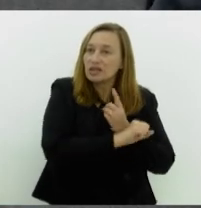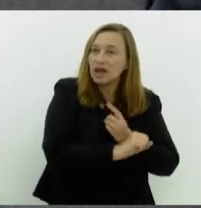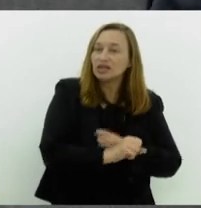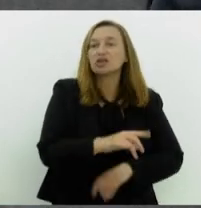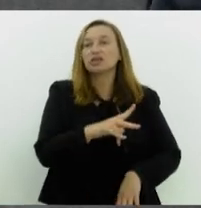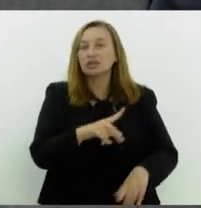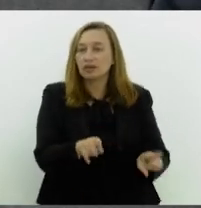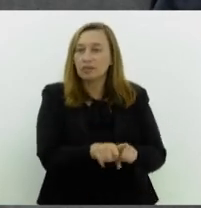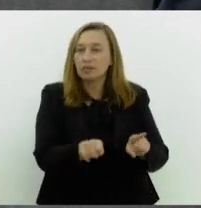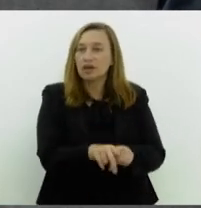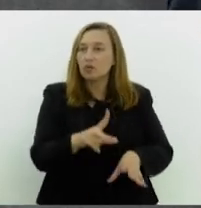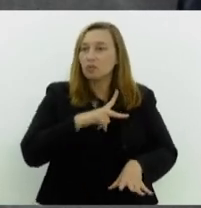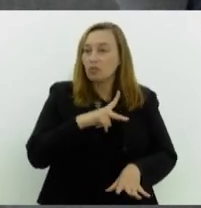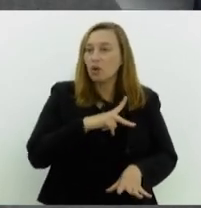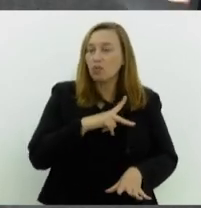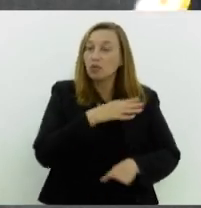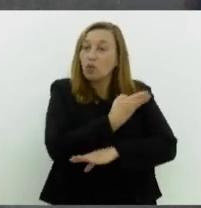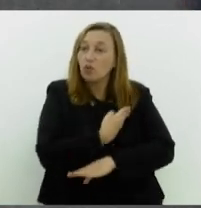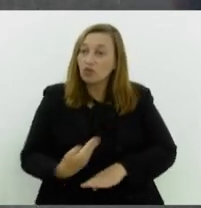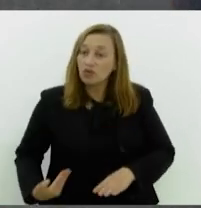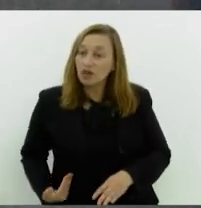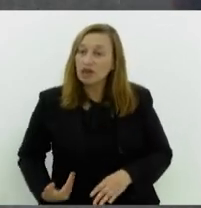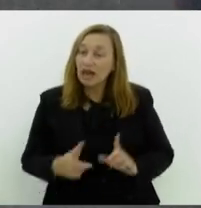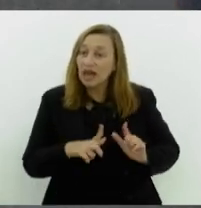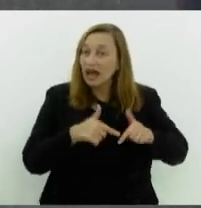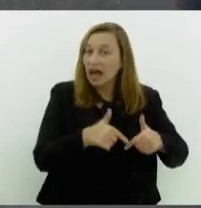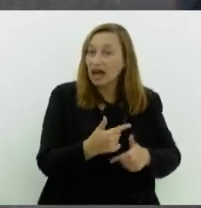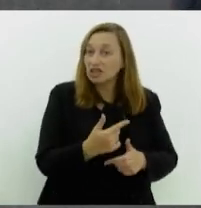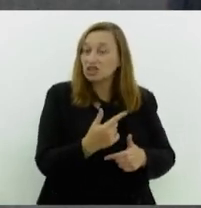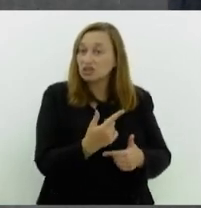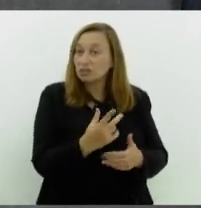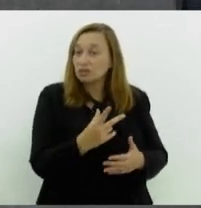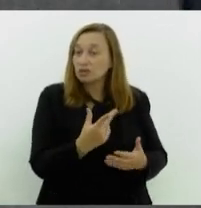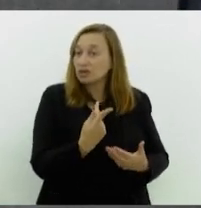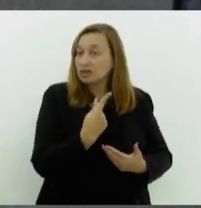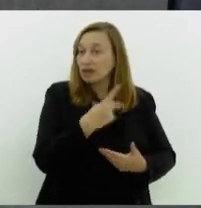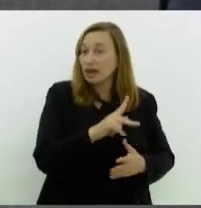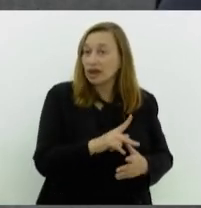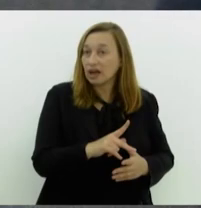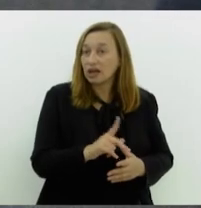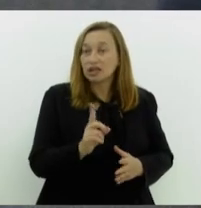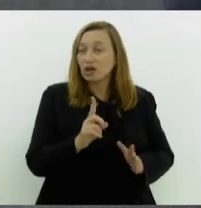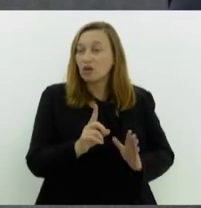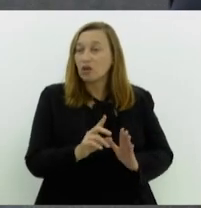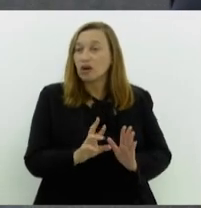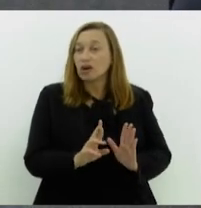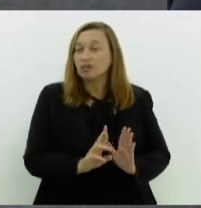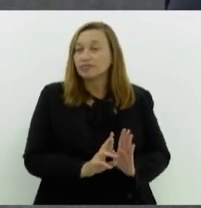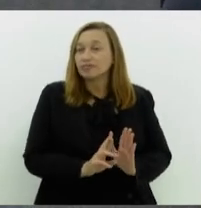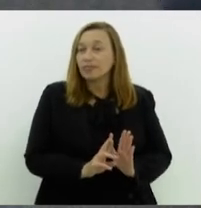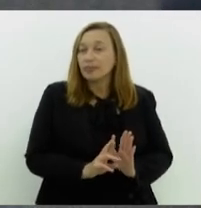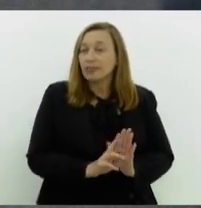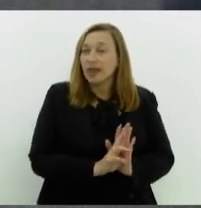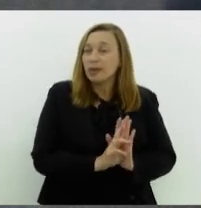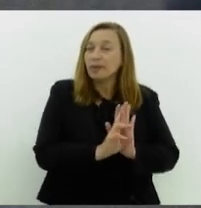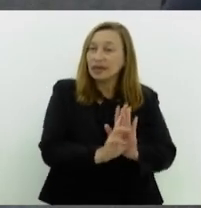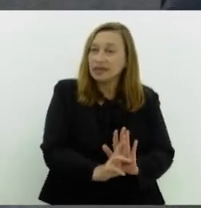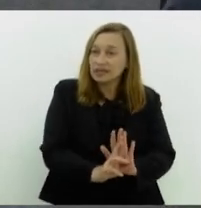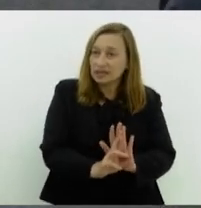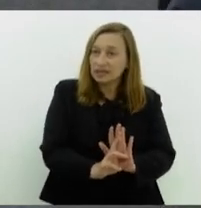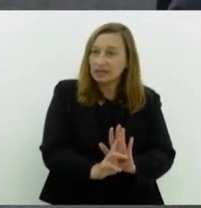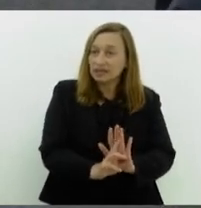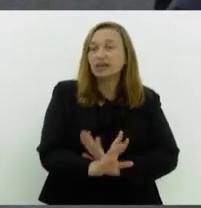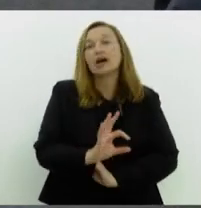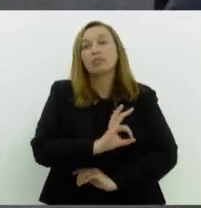tem atitudes isoladas da cabeça dela e que, infelizmente, não reproduzem aquilo que a gente espera de uma